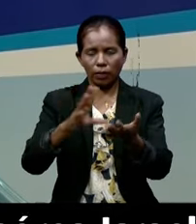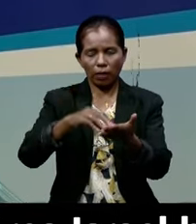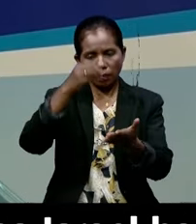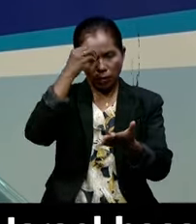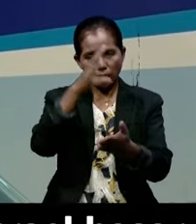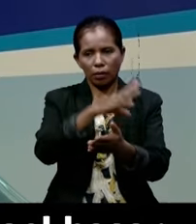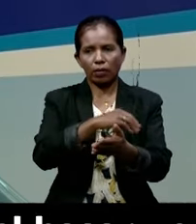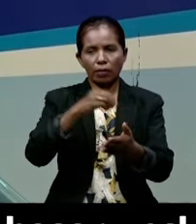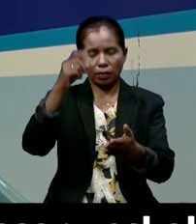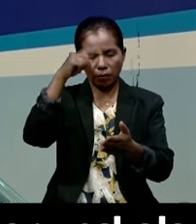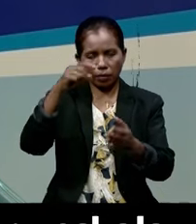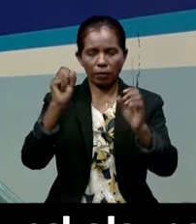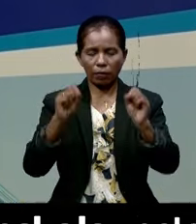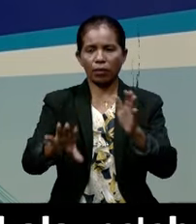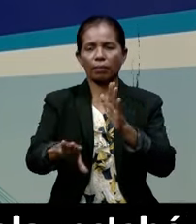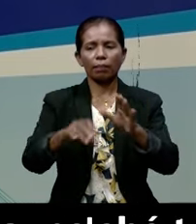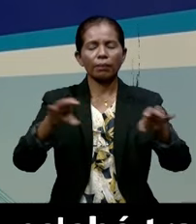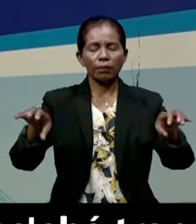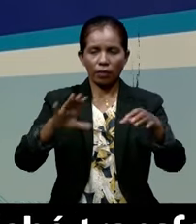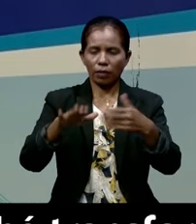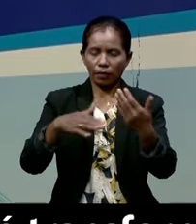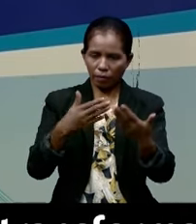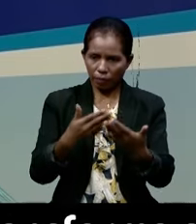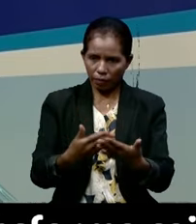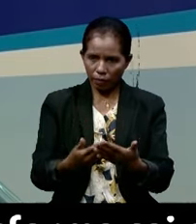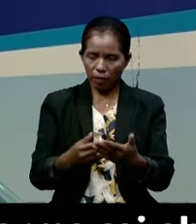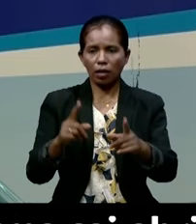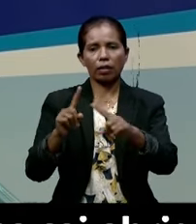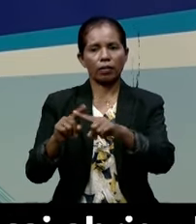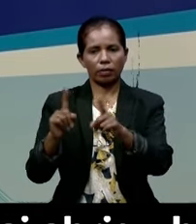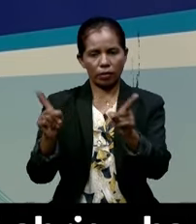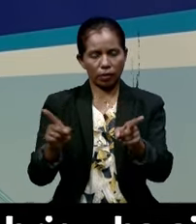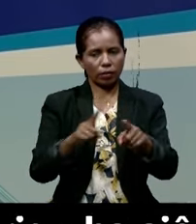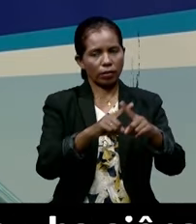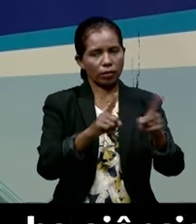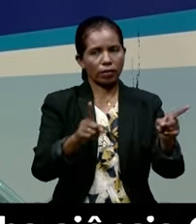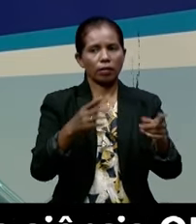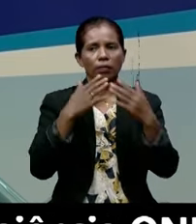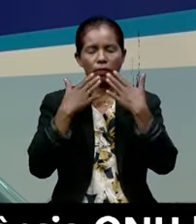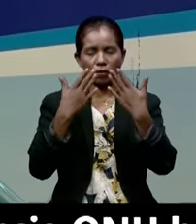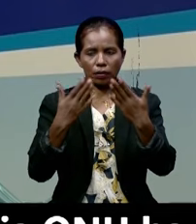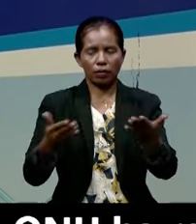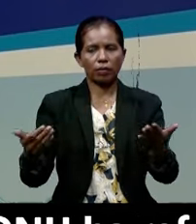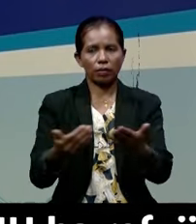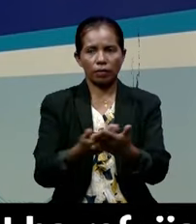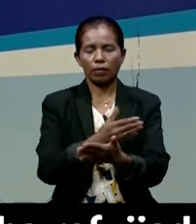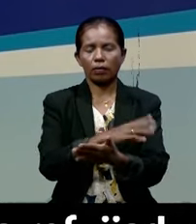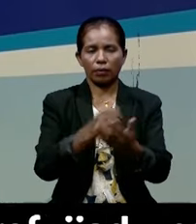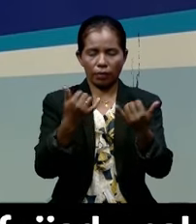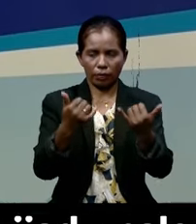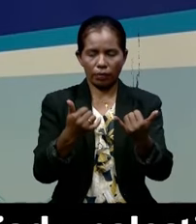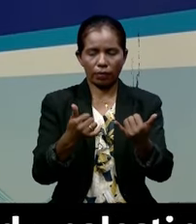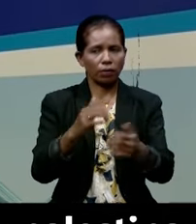esses empregos vão ser em áreas, às vezes, mais diferentes e vai obrigar também a criar novos sistemas de ensino,